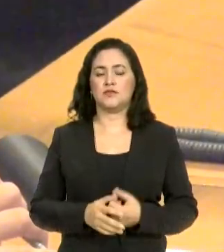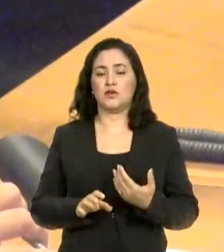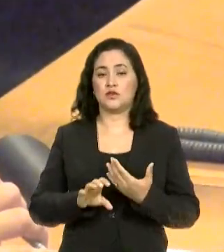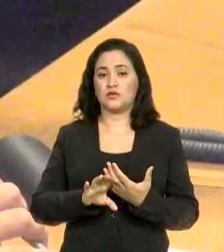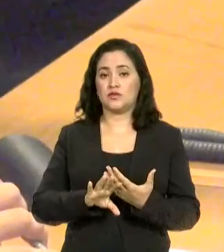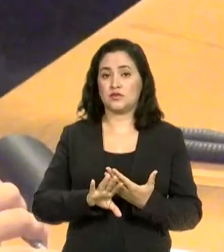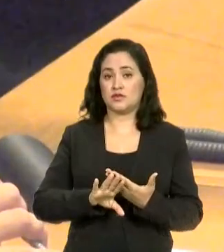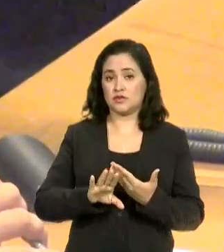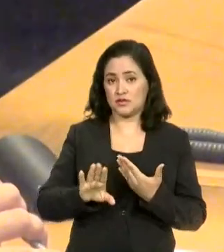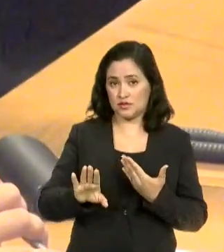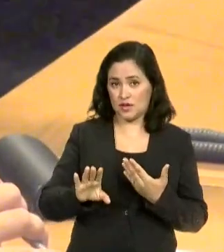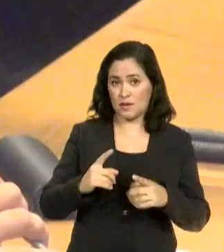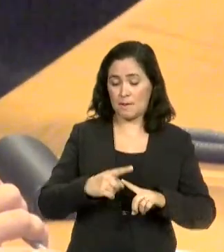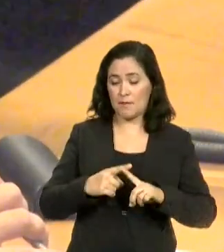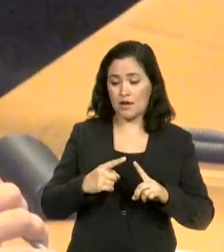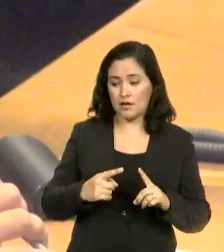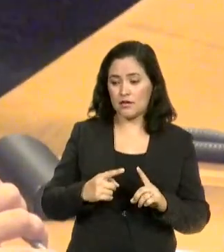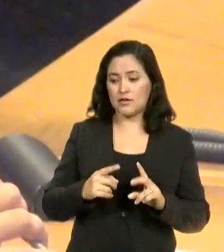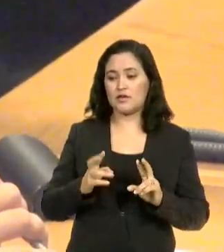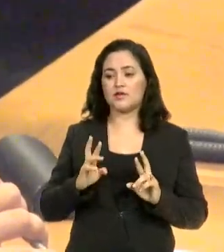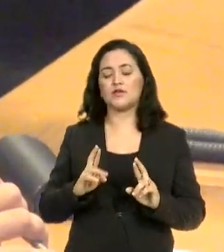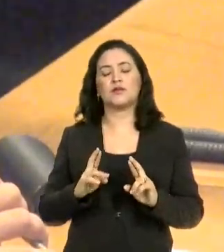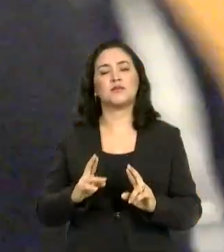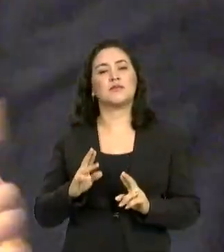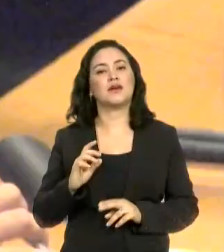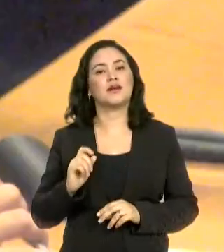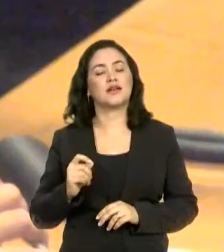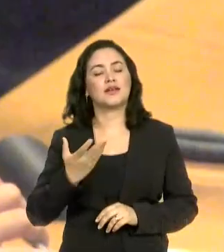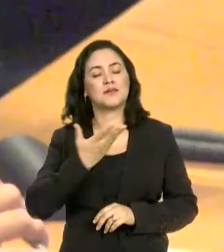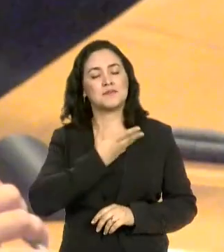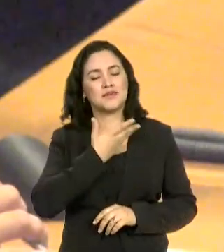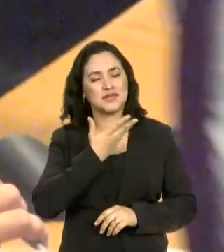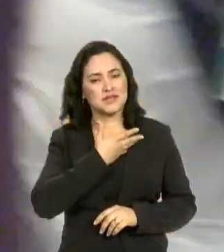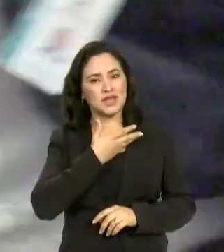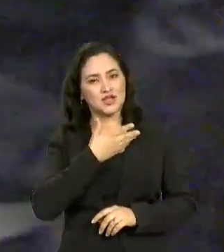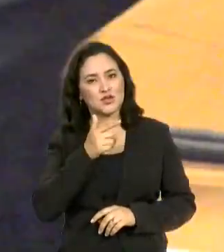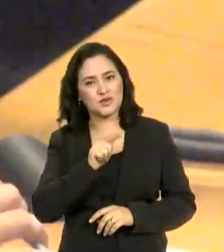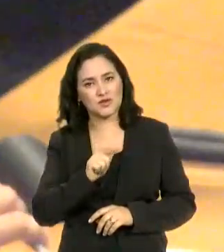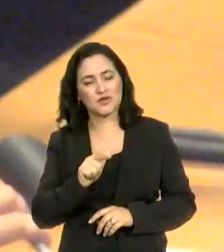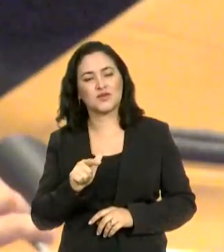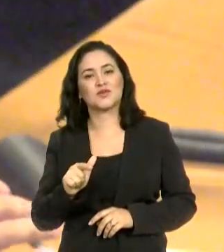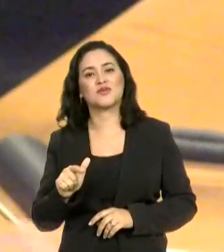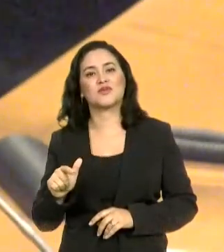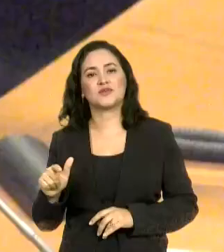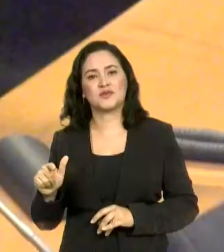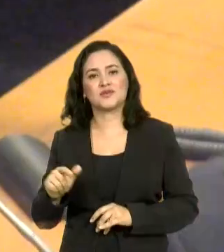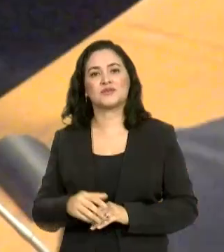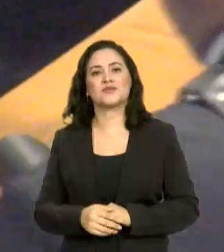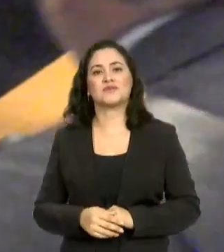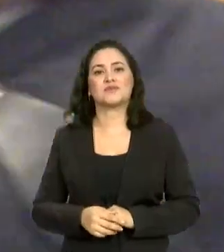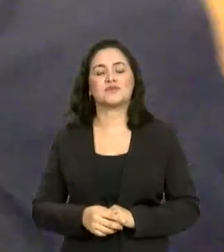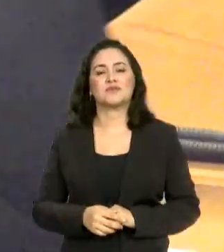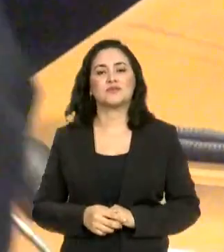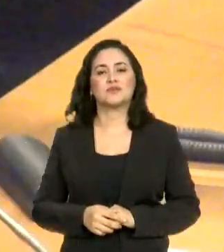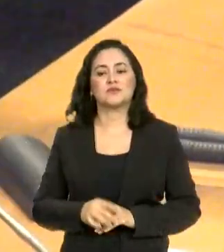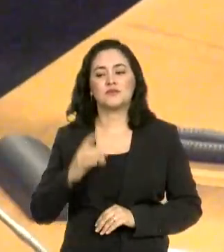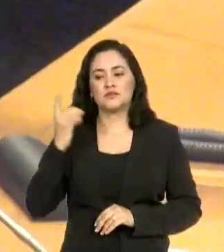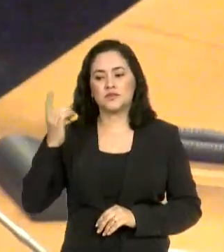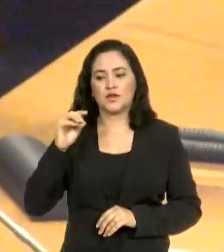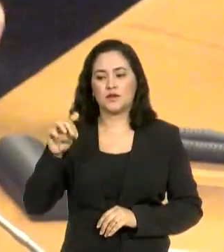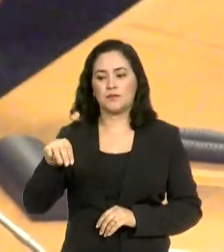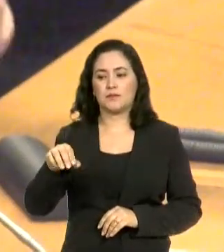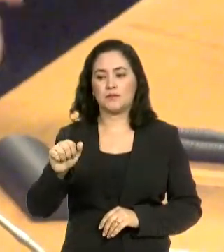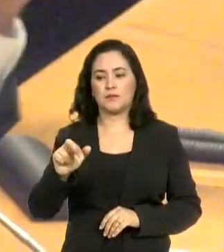não permita que haja um distanciamento da amizade da qual nós nutrimos já há muitos anos. Deputado Marco